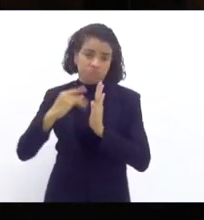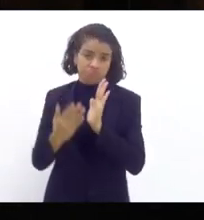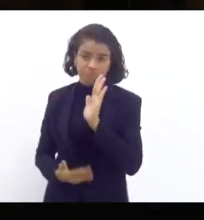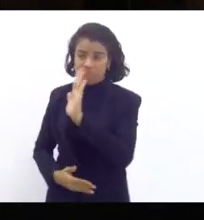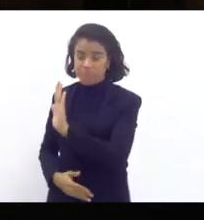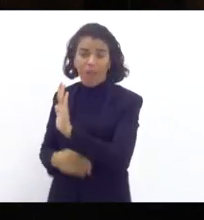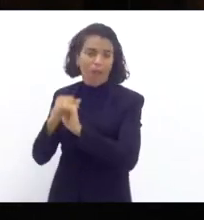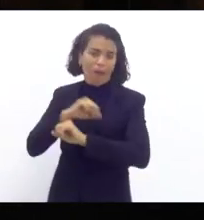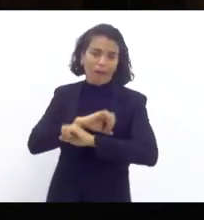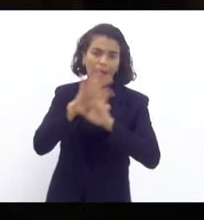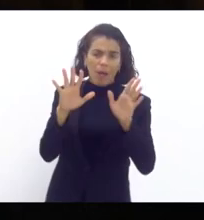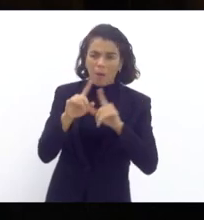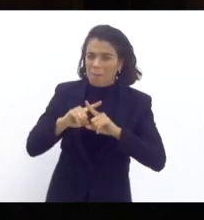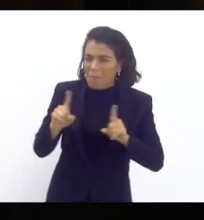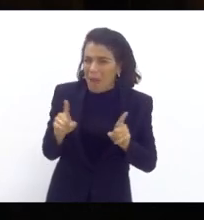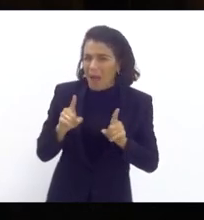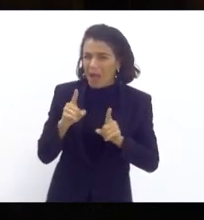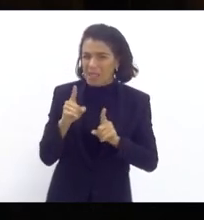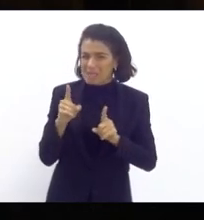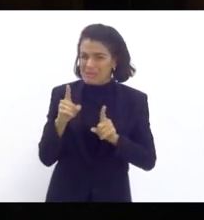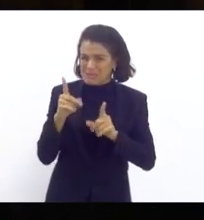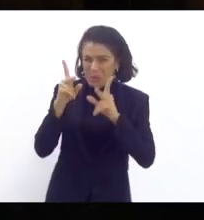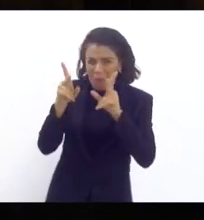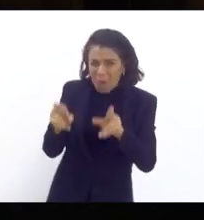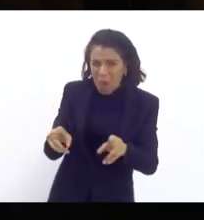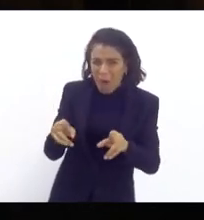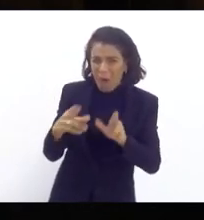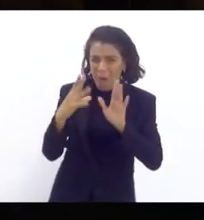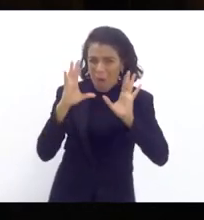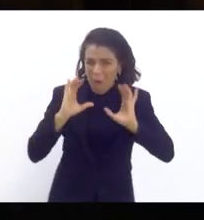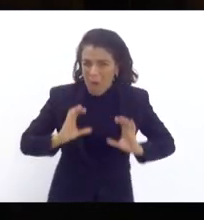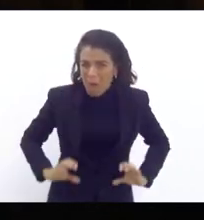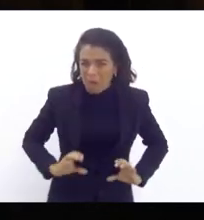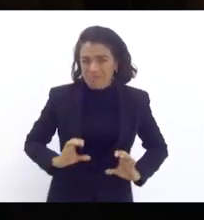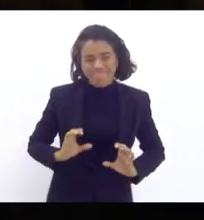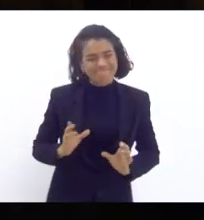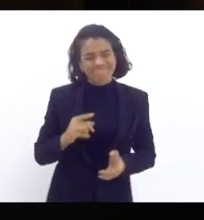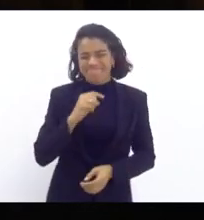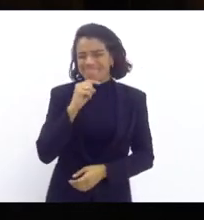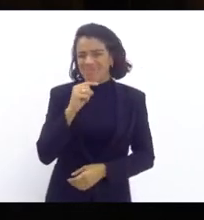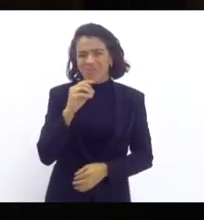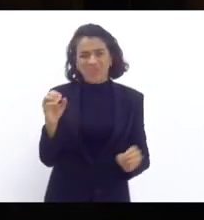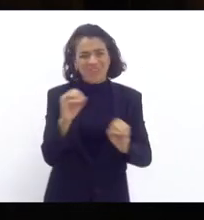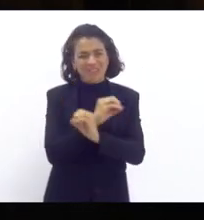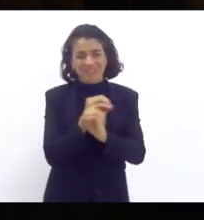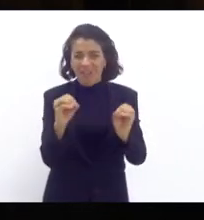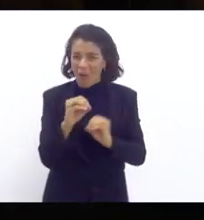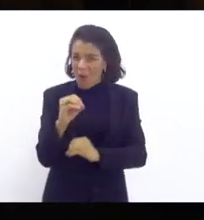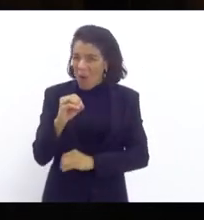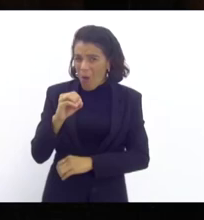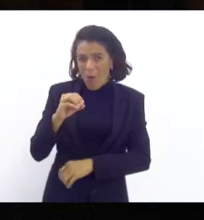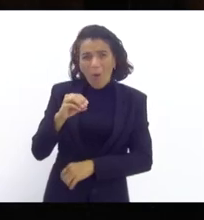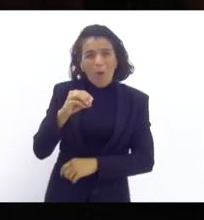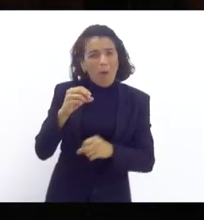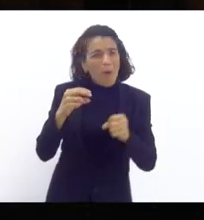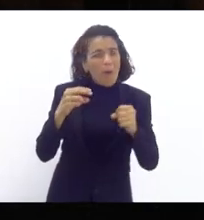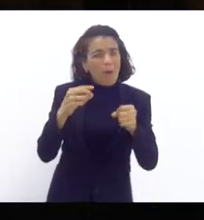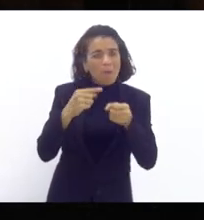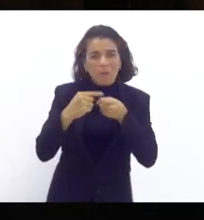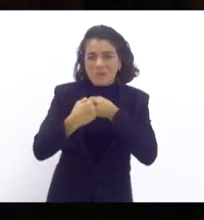bem claro. Mas fazer daquela forma, sem dúvida nenhuma, não tornará o município de